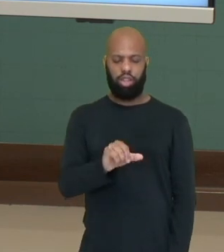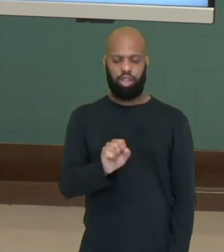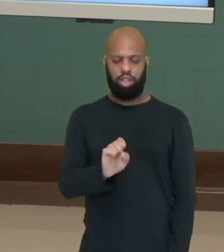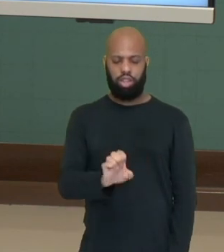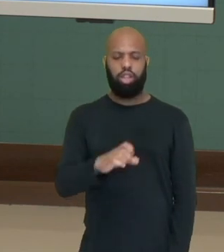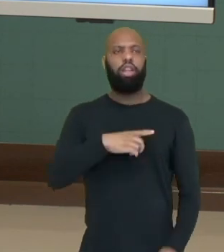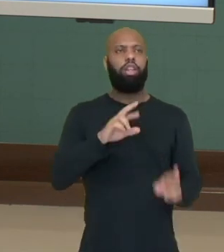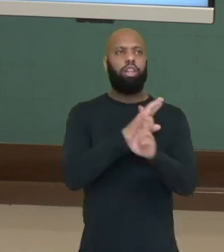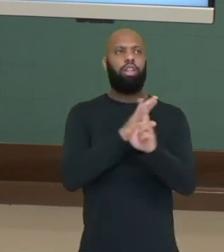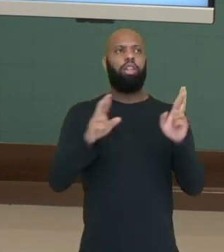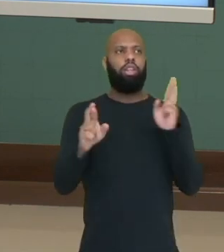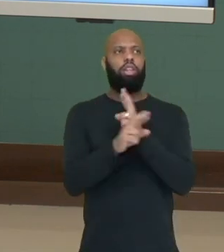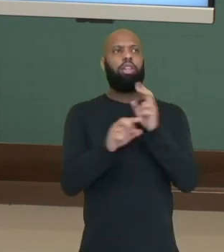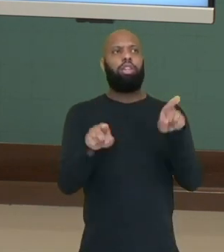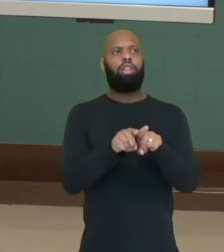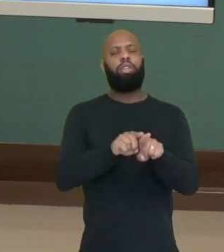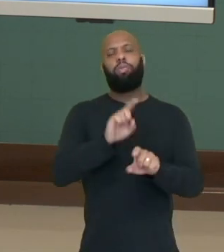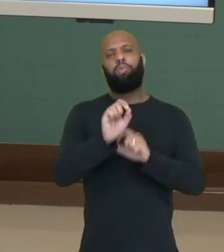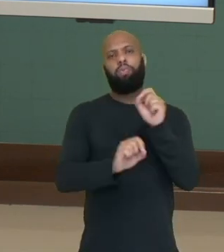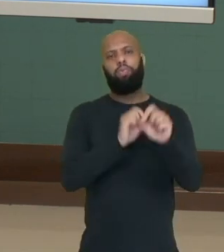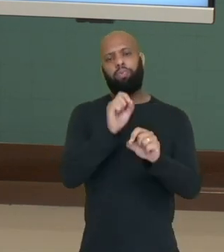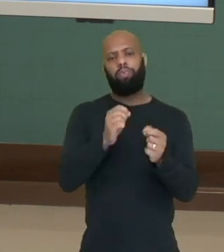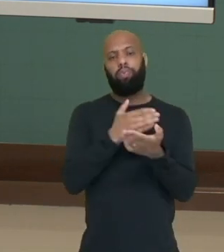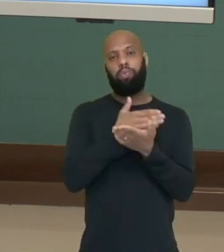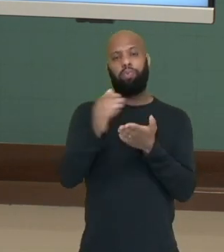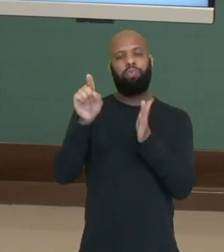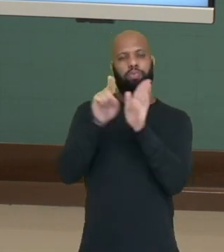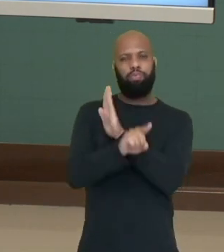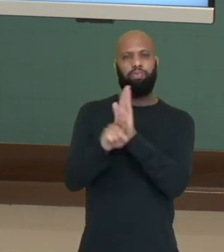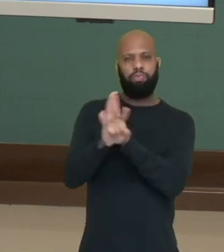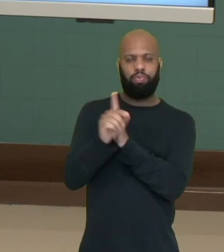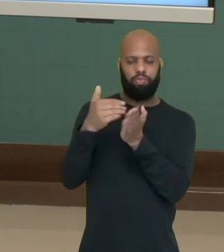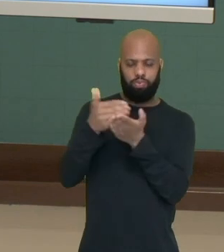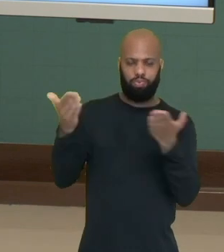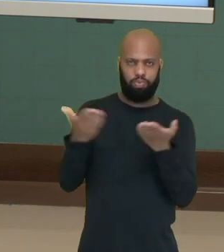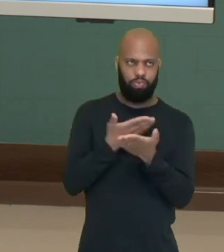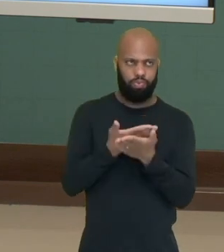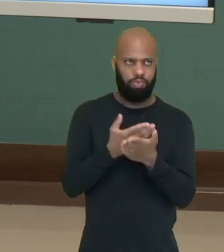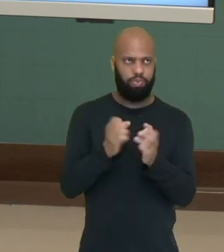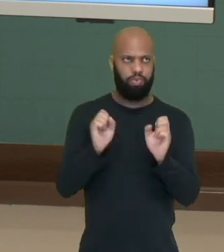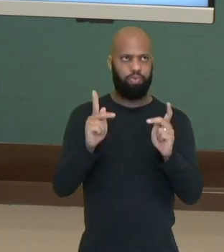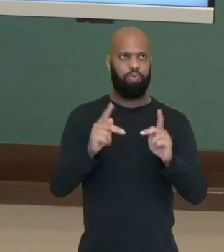também com a galvanoplastia que a gente estava na pergunta lá do comecinho da aula de hoje.